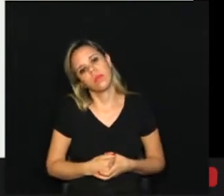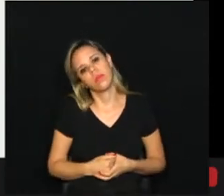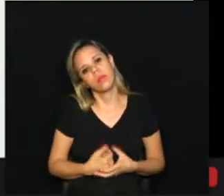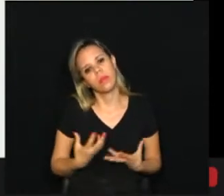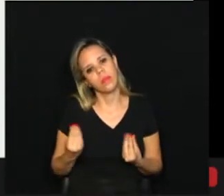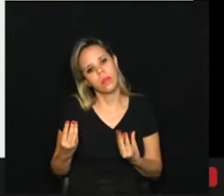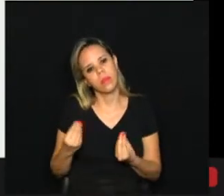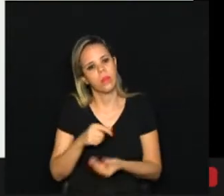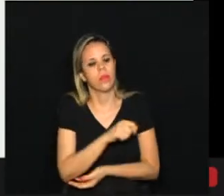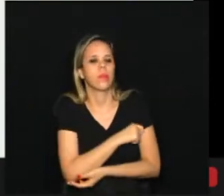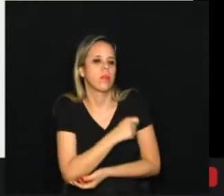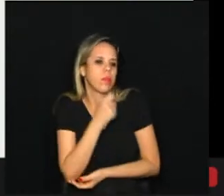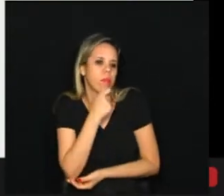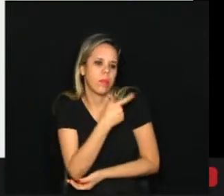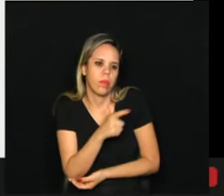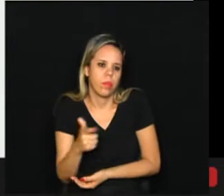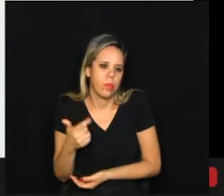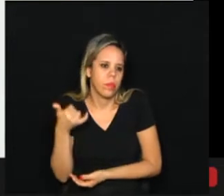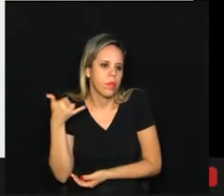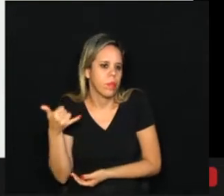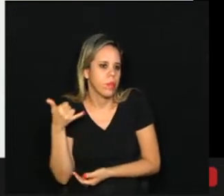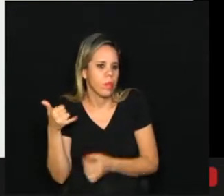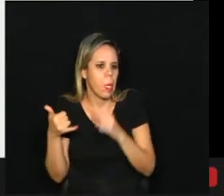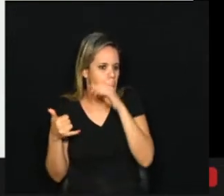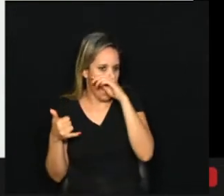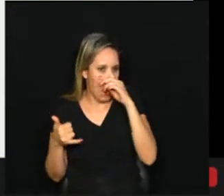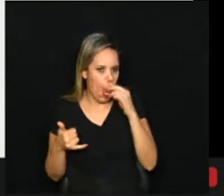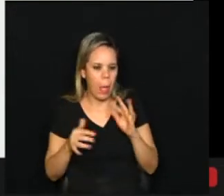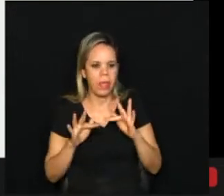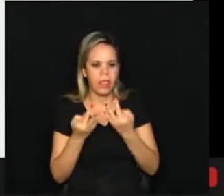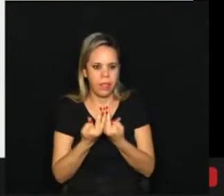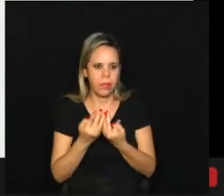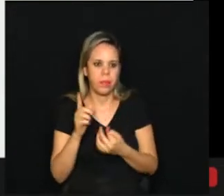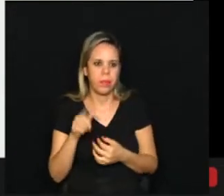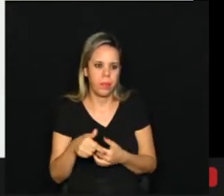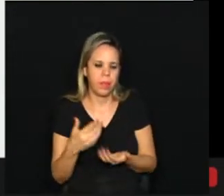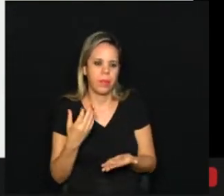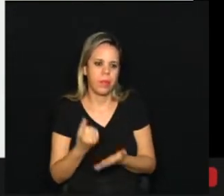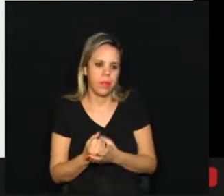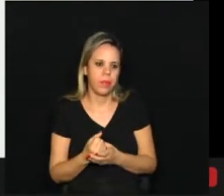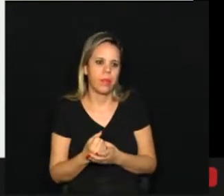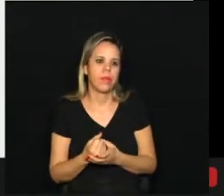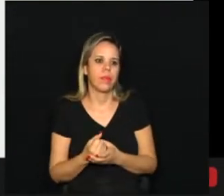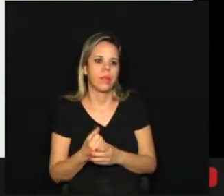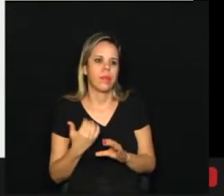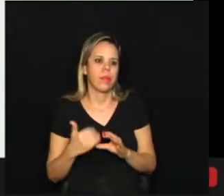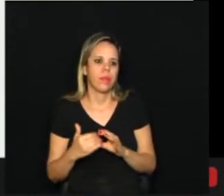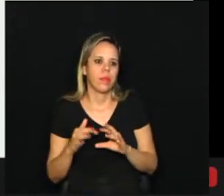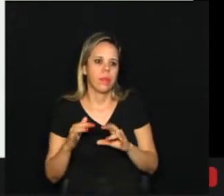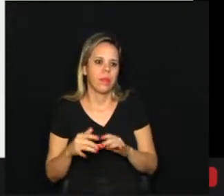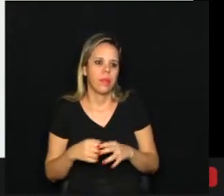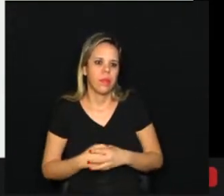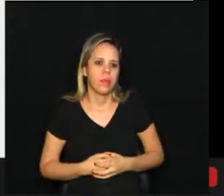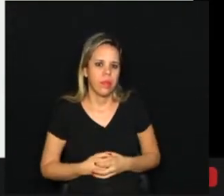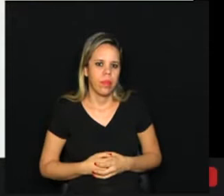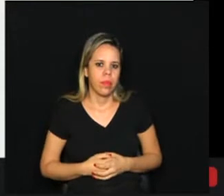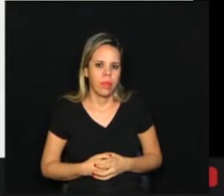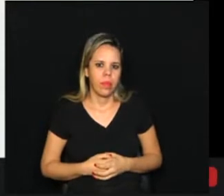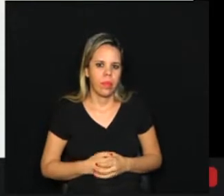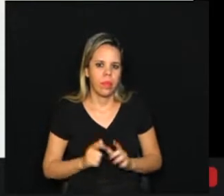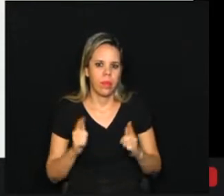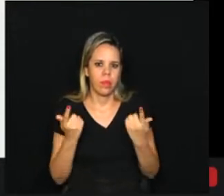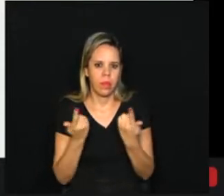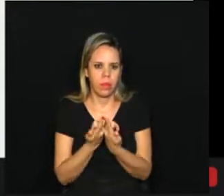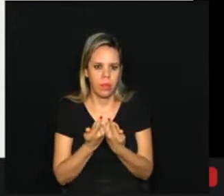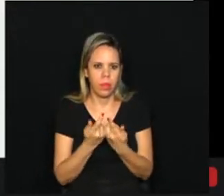muitos alunos ainda não têm celular, e são os pais quem acabam filtrando as mensagens. Mas é um grupo